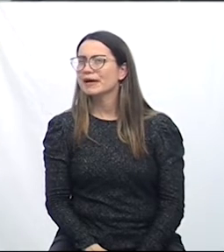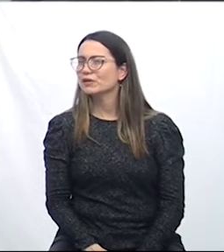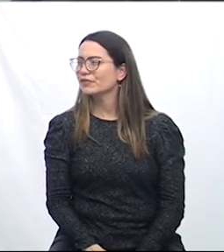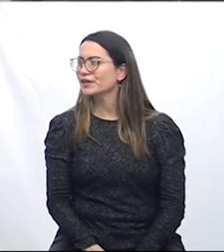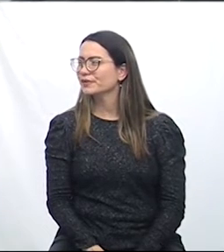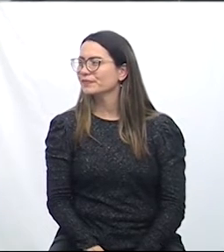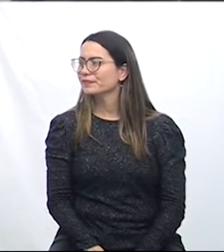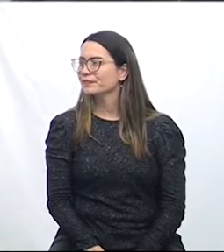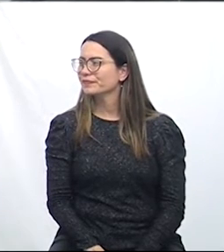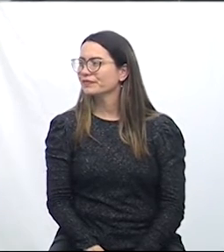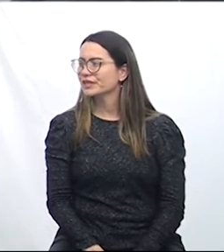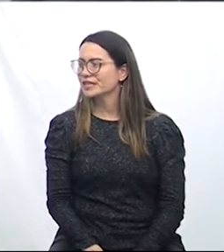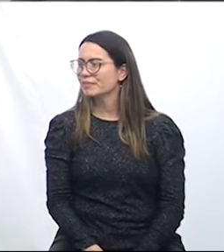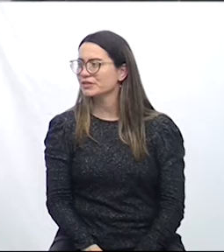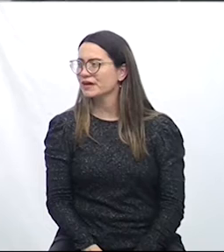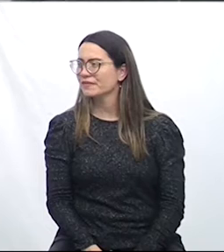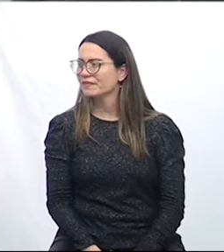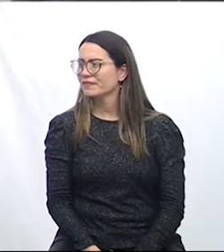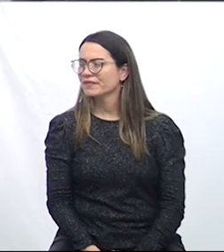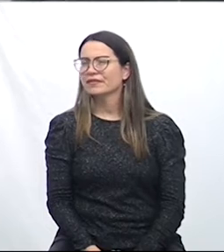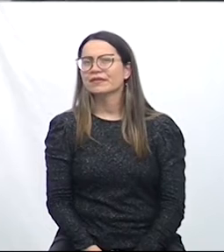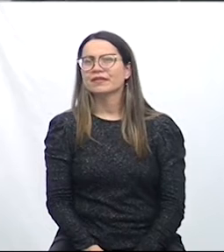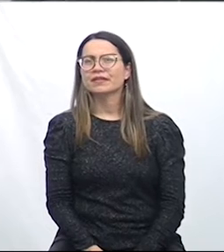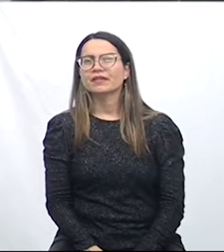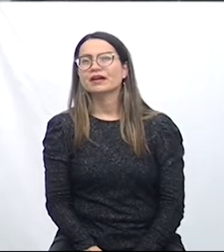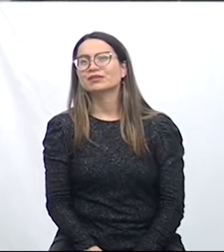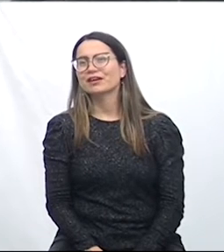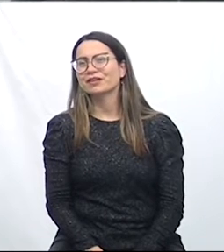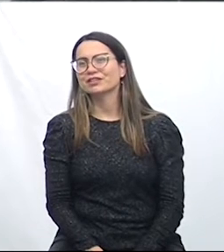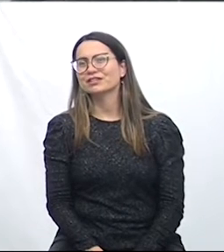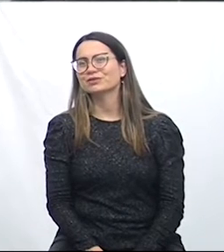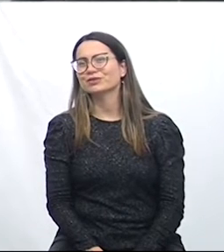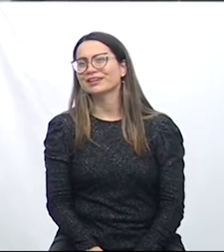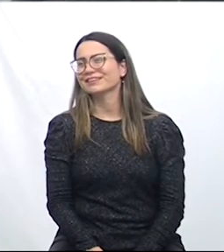Você tem o tempo do vereador Márcio Darós.